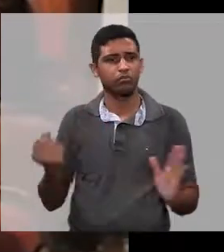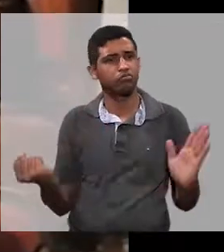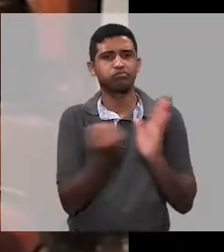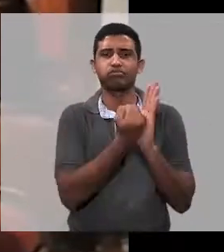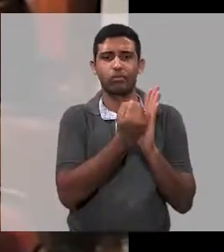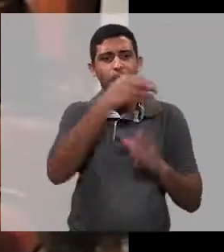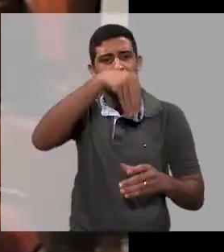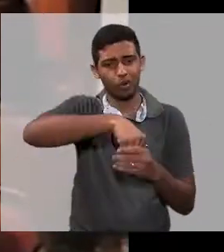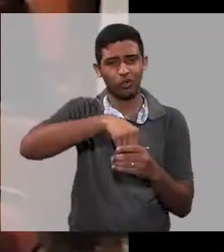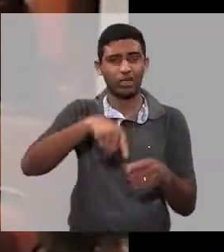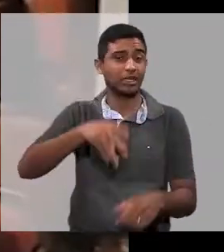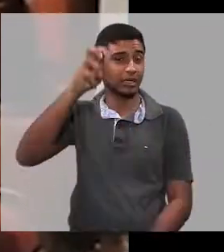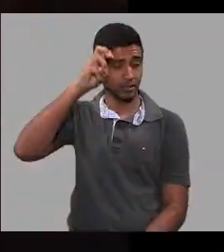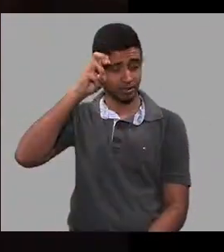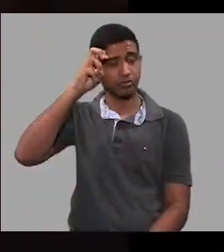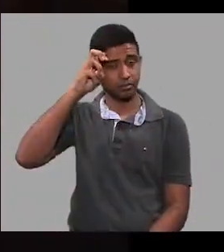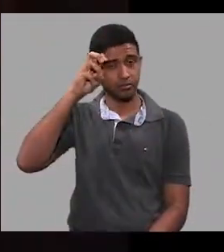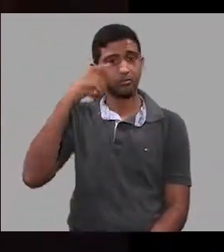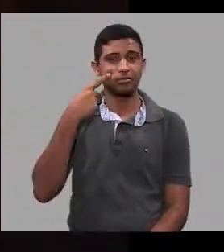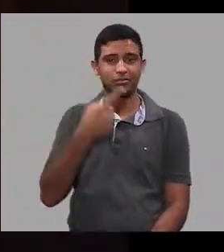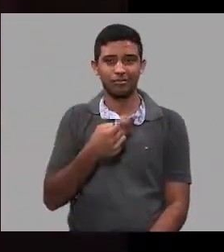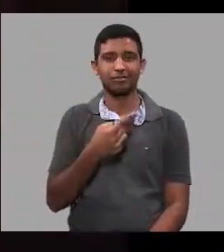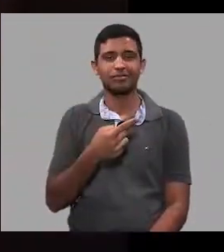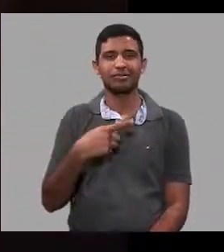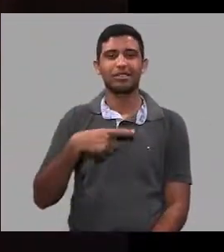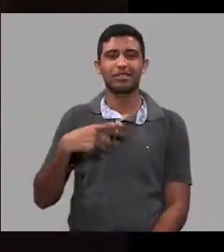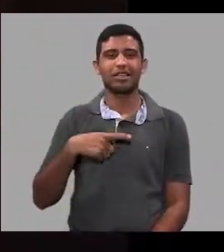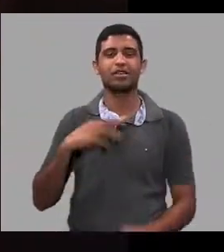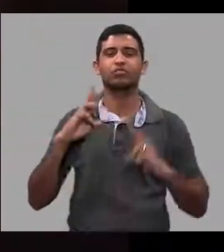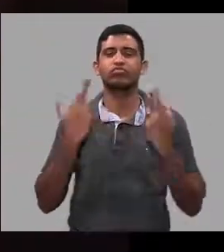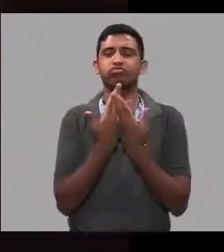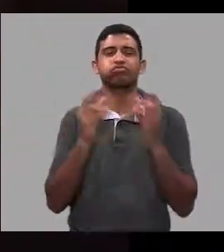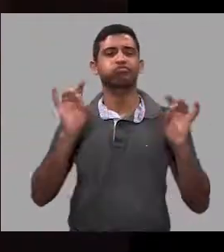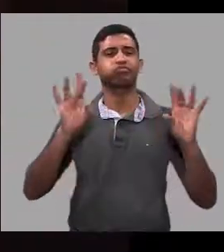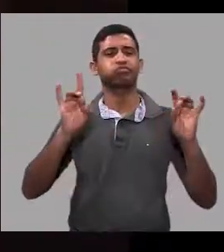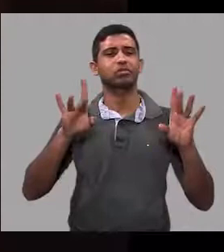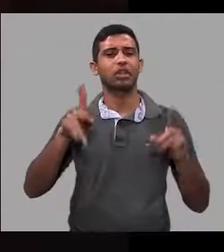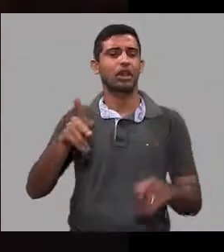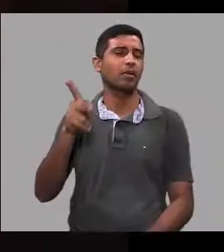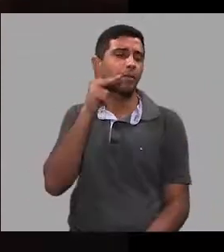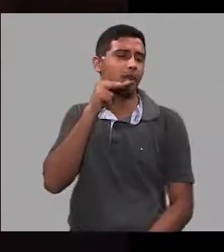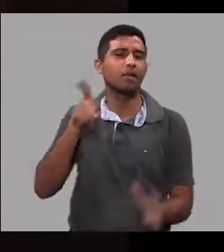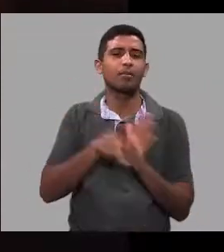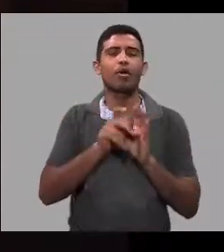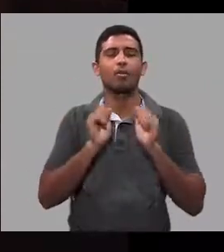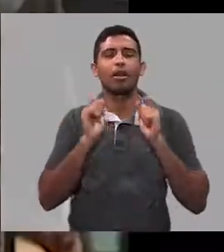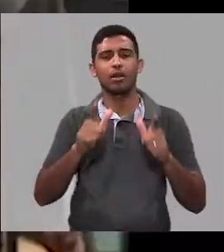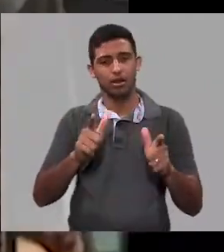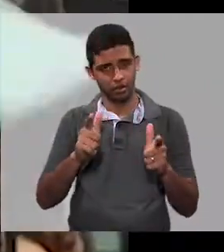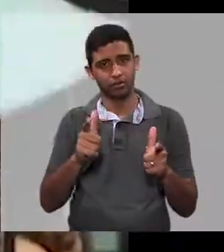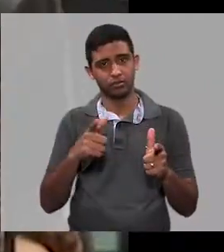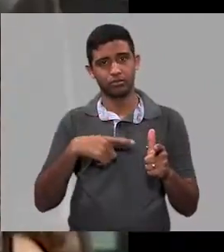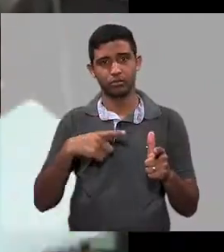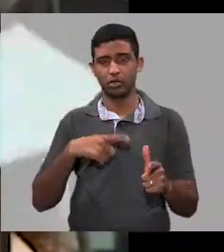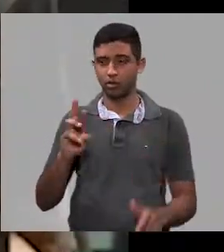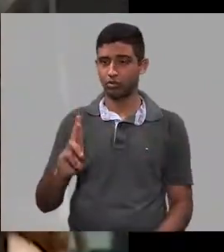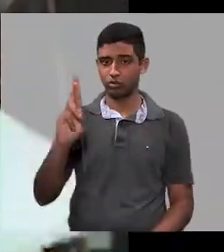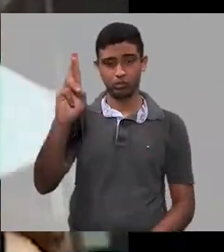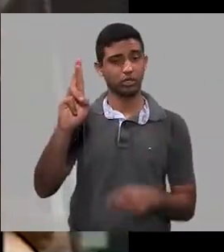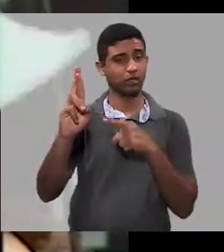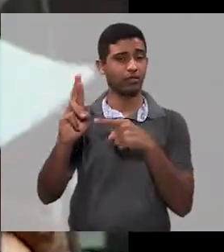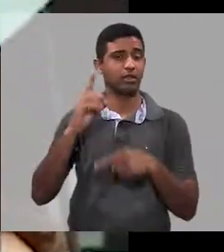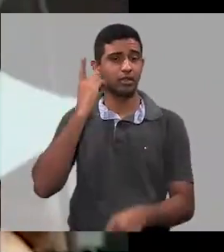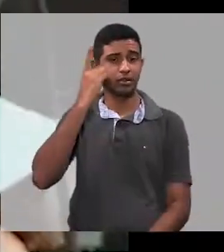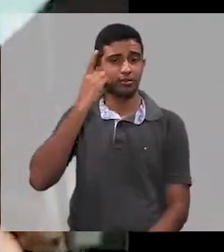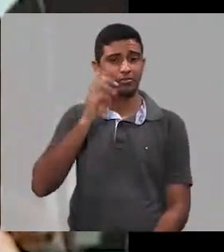oficialmente instalado nesta quinta-feira. A solenidade de abertura aconteceu no plenário da LERJ. Idealizador do fórum,